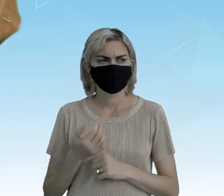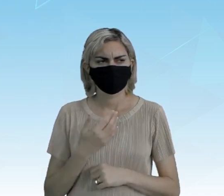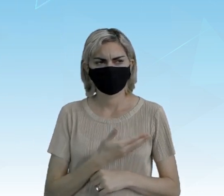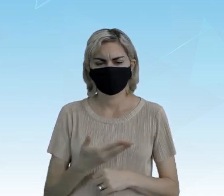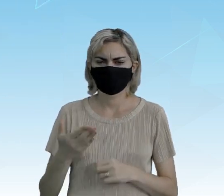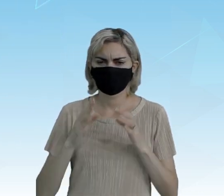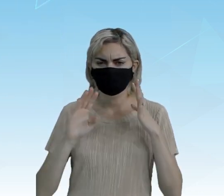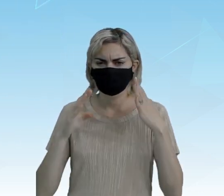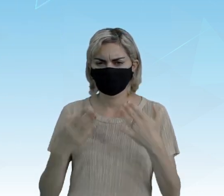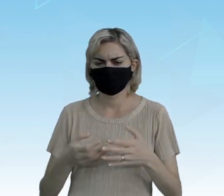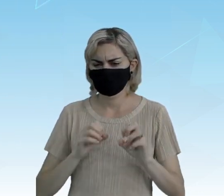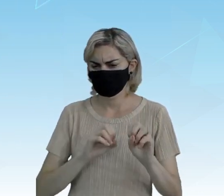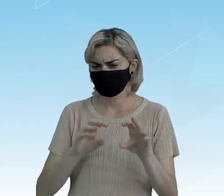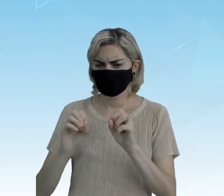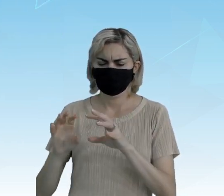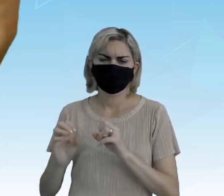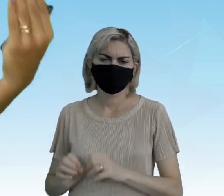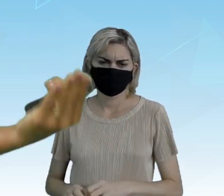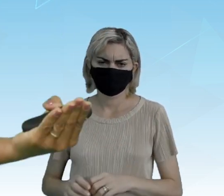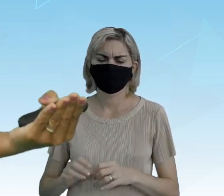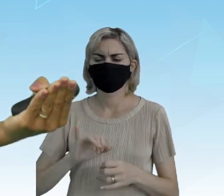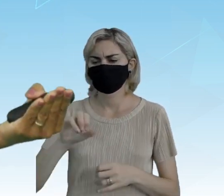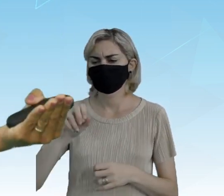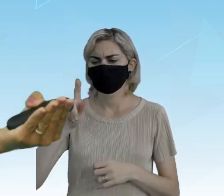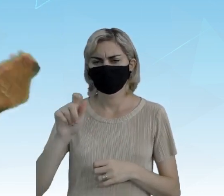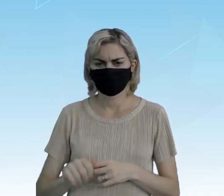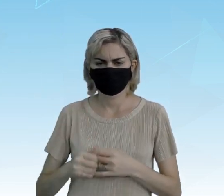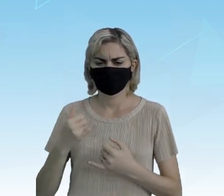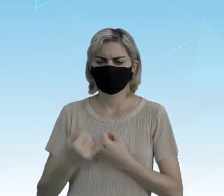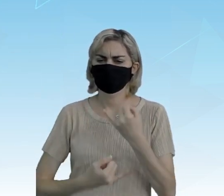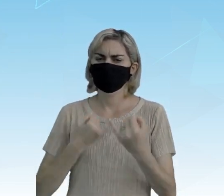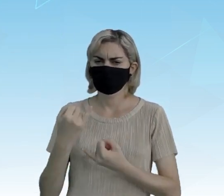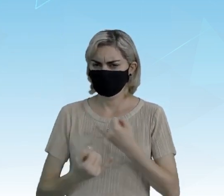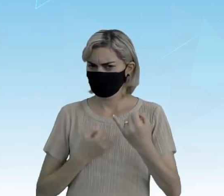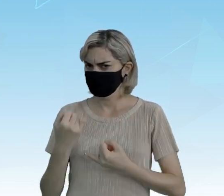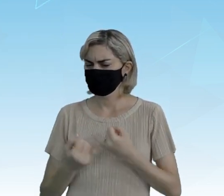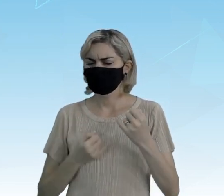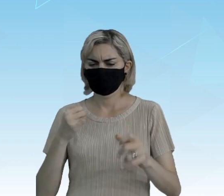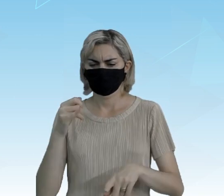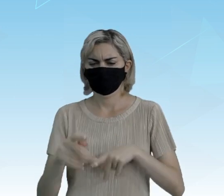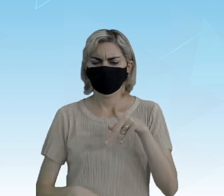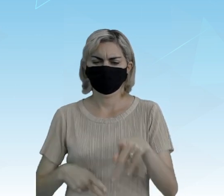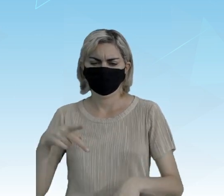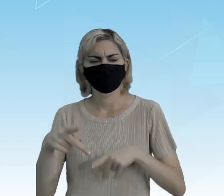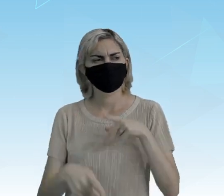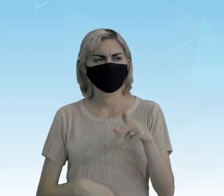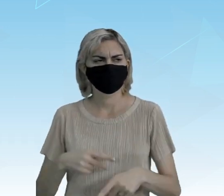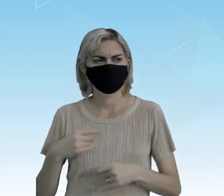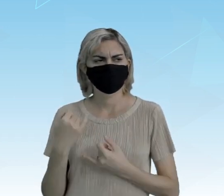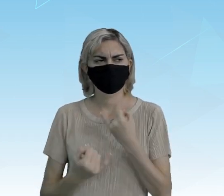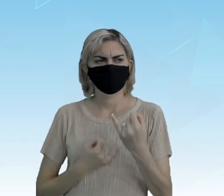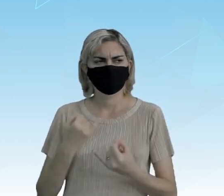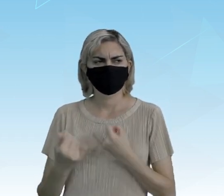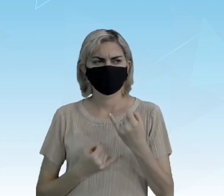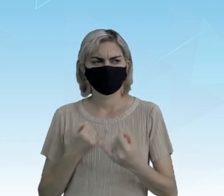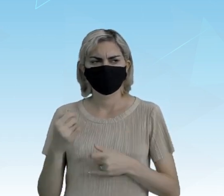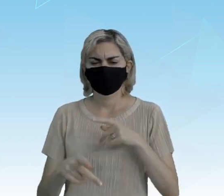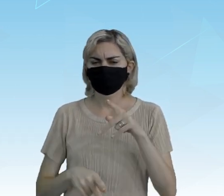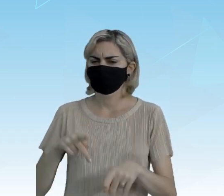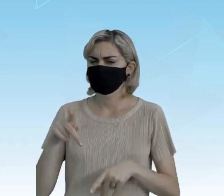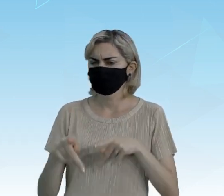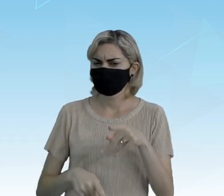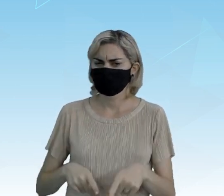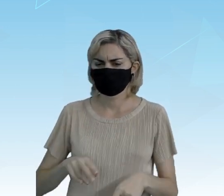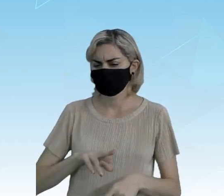O foco da nossa aula de hoje é jogos e brincadeiras e brinquedos populares, tá? Brinquedos populares,